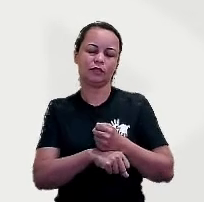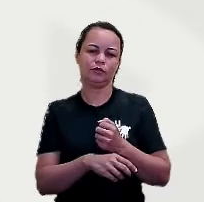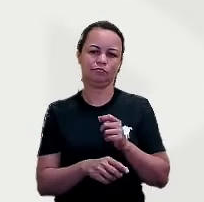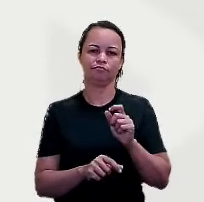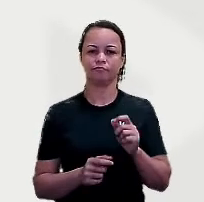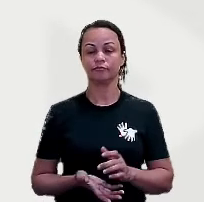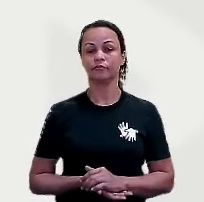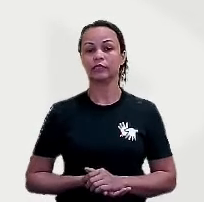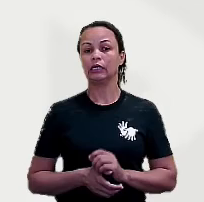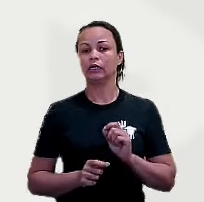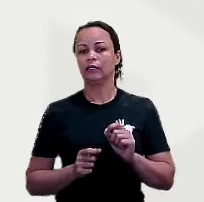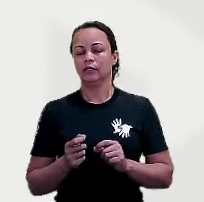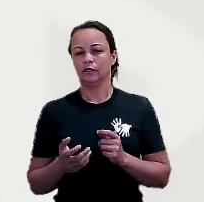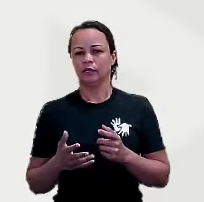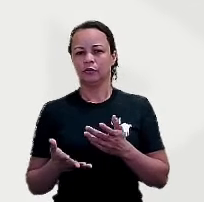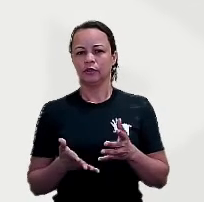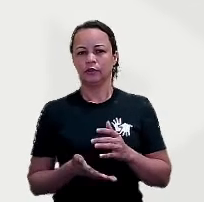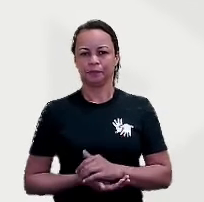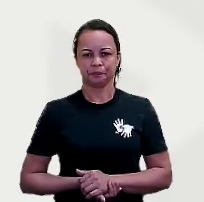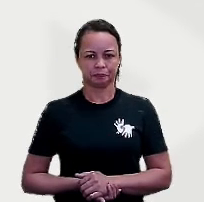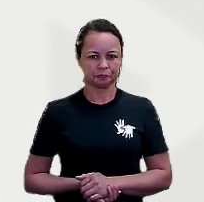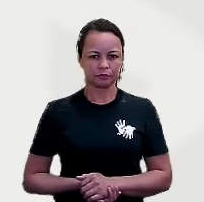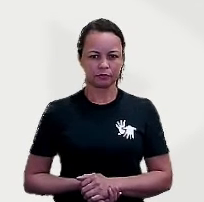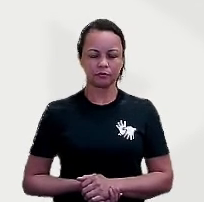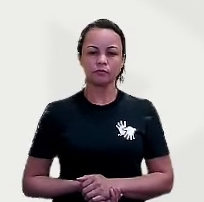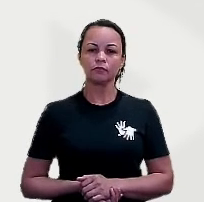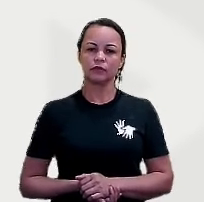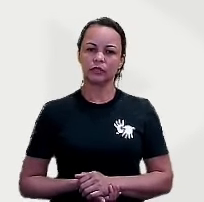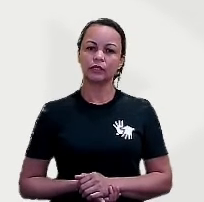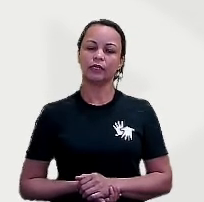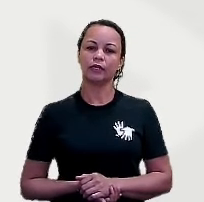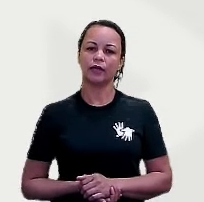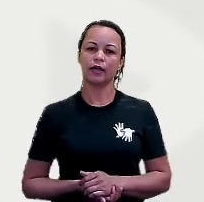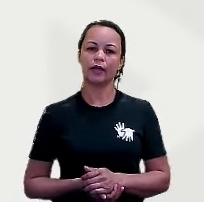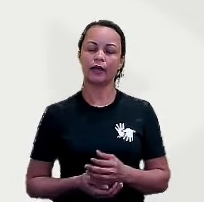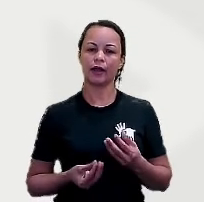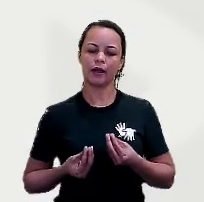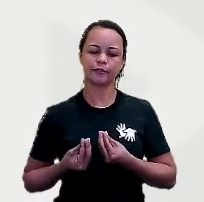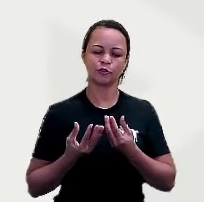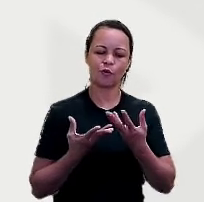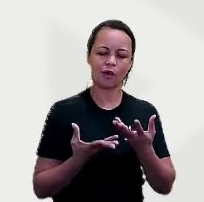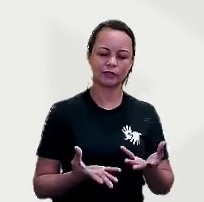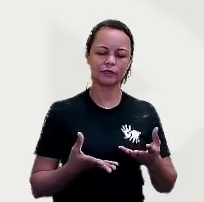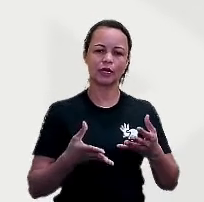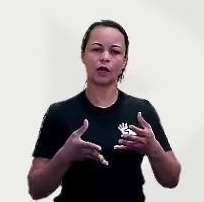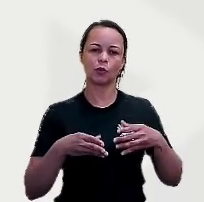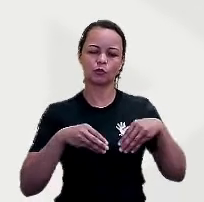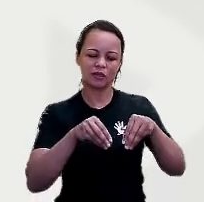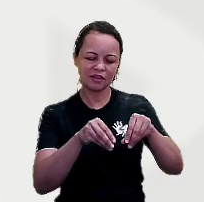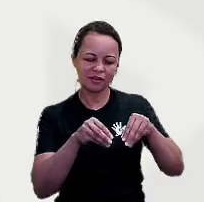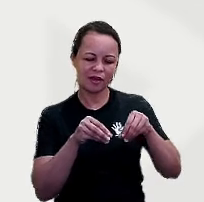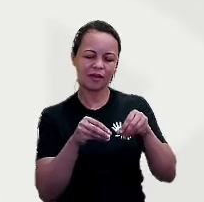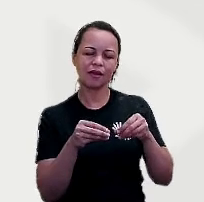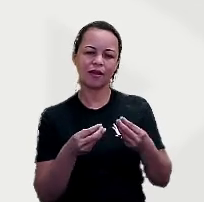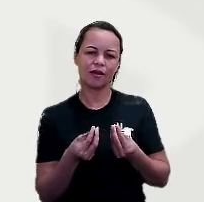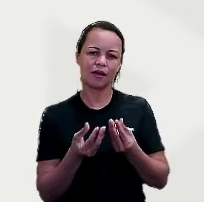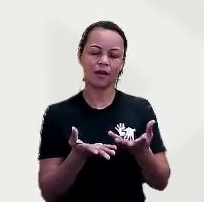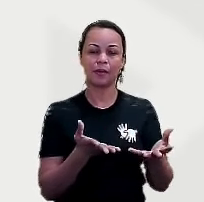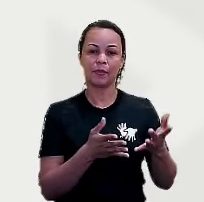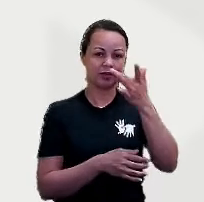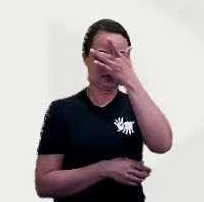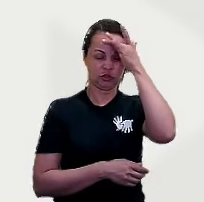era a doação de terras para que as pessoas com